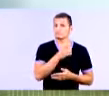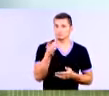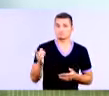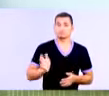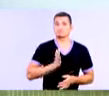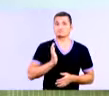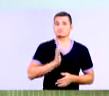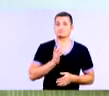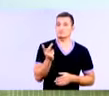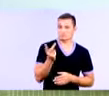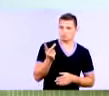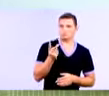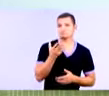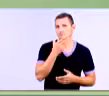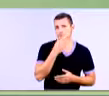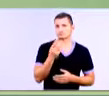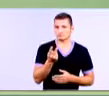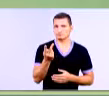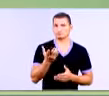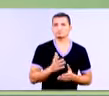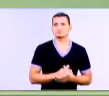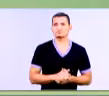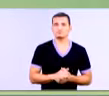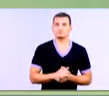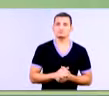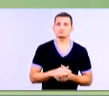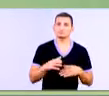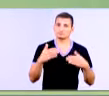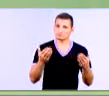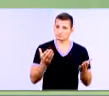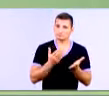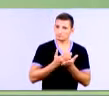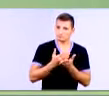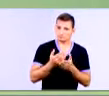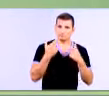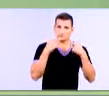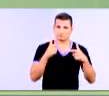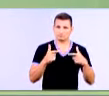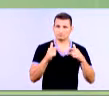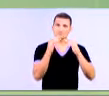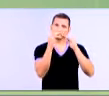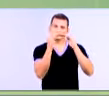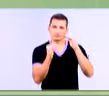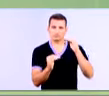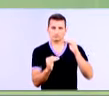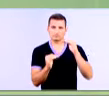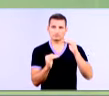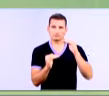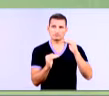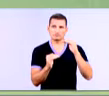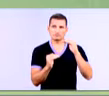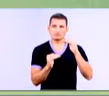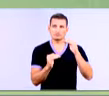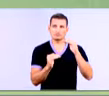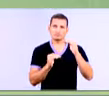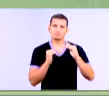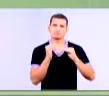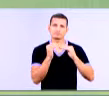dois, né? Bem, então a gente começou com linguagens de baixo nível e foi aumentando,